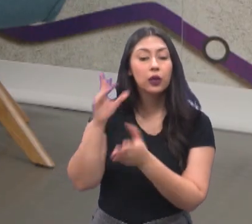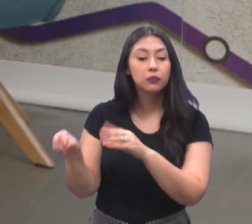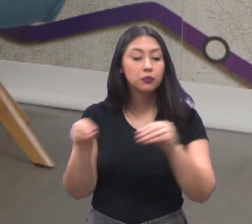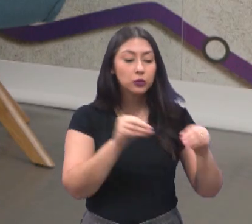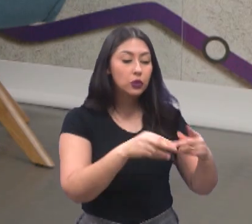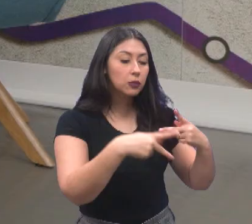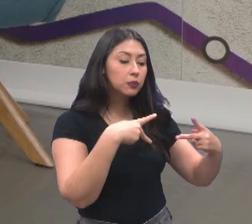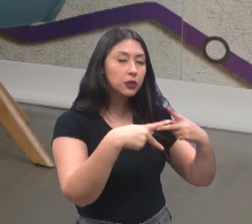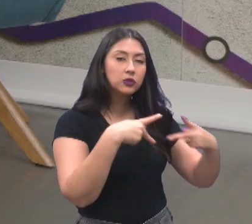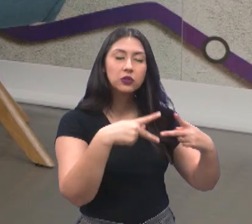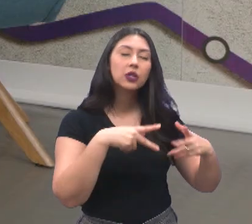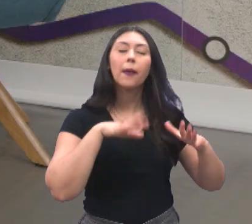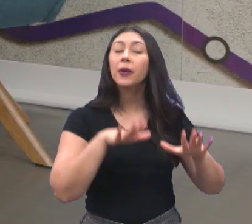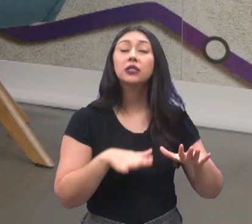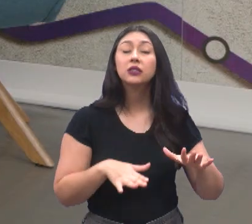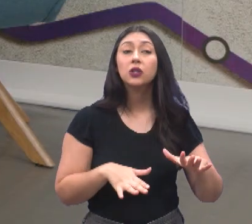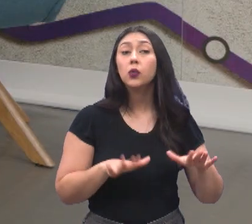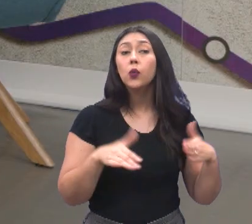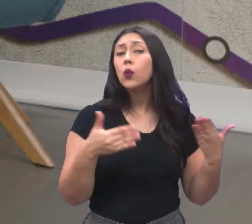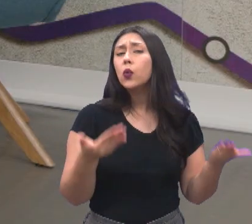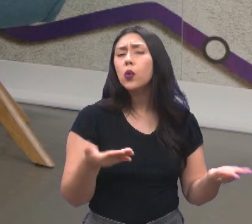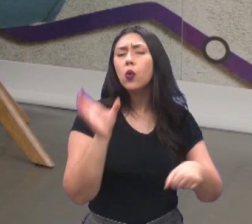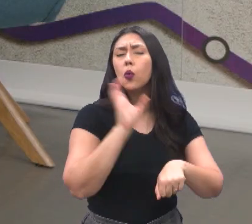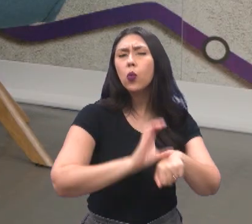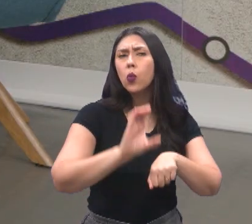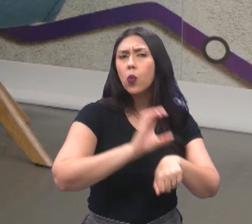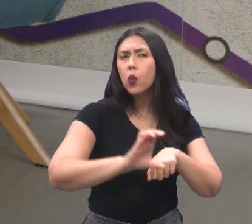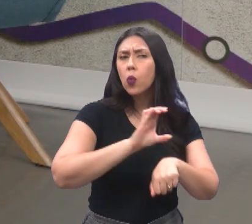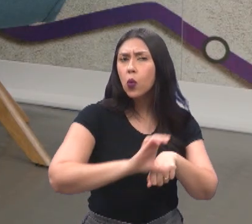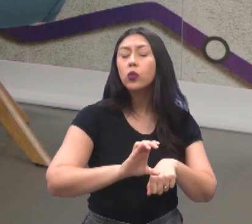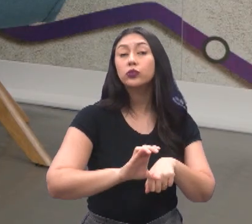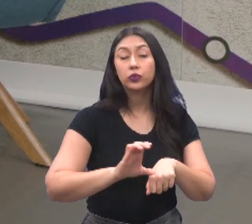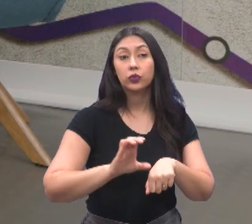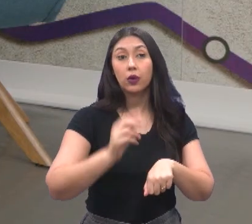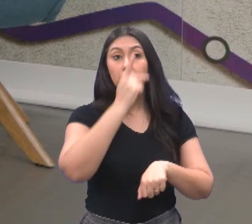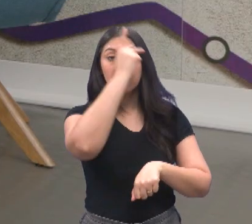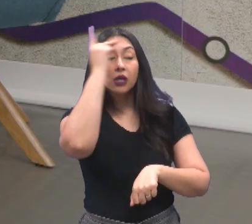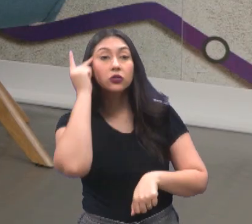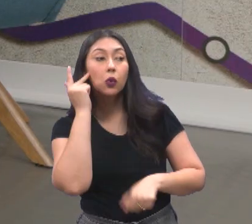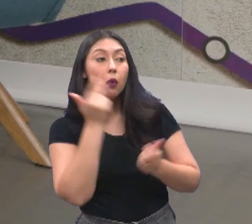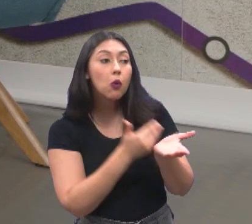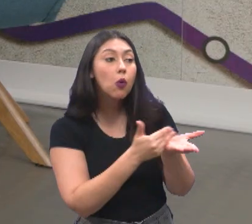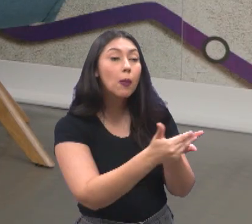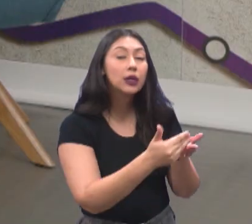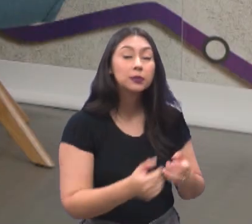José. Quais foram essas formações que você foi fazendo, né, para quem está querendo entrar agora nesse mercado? Tá